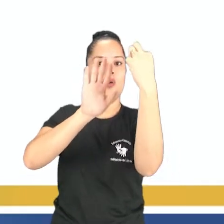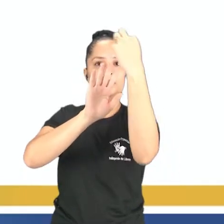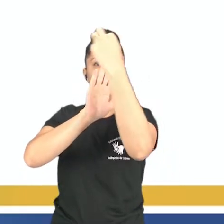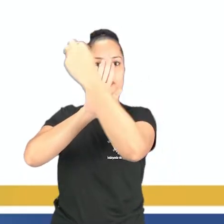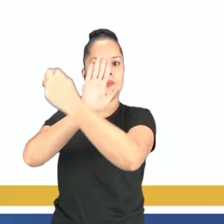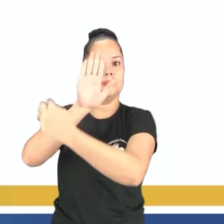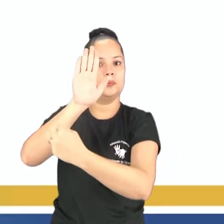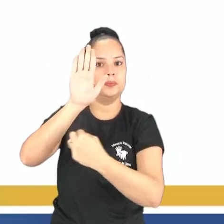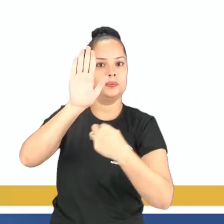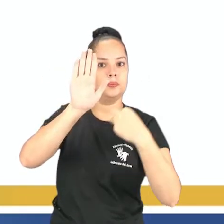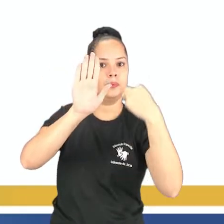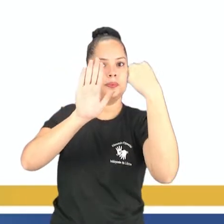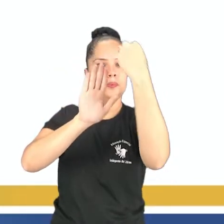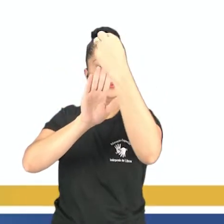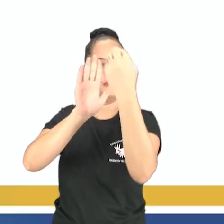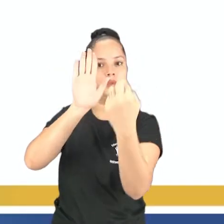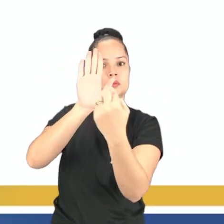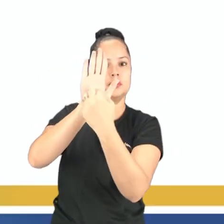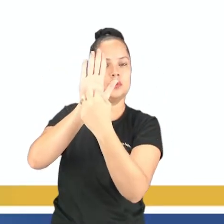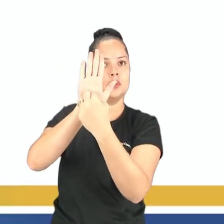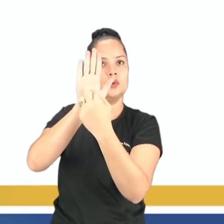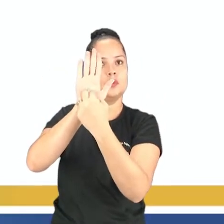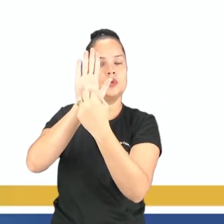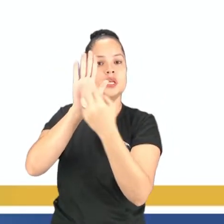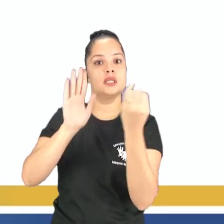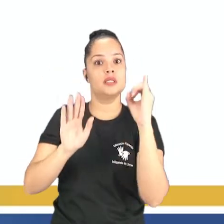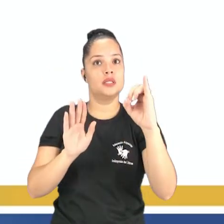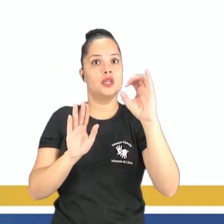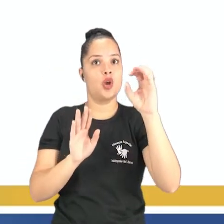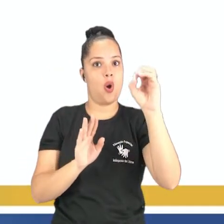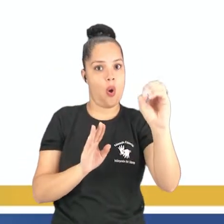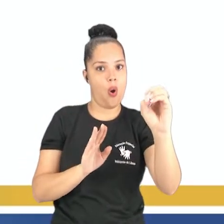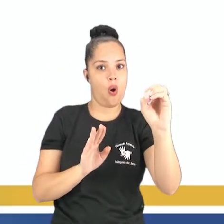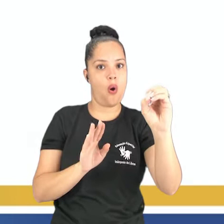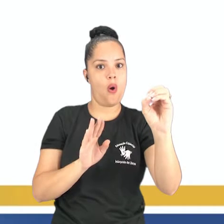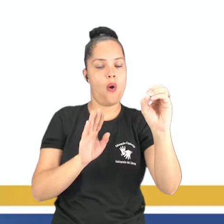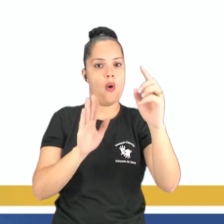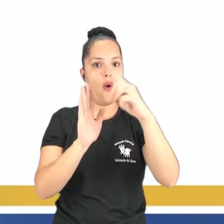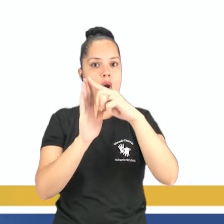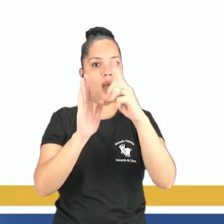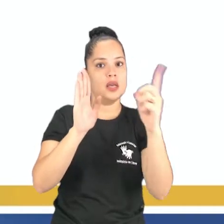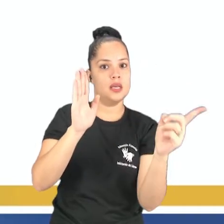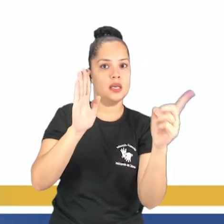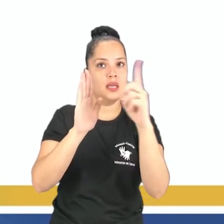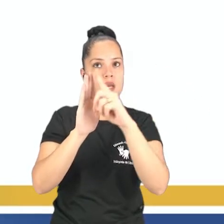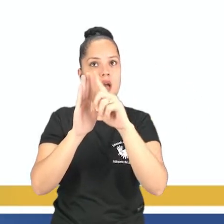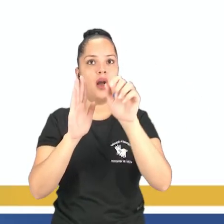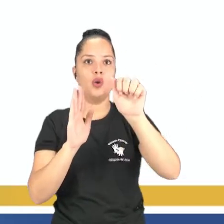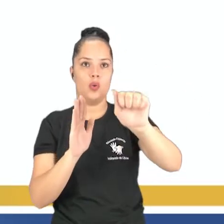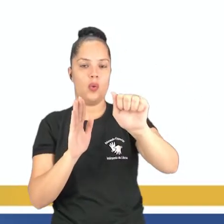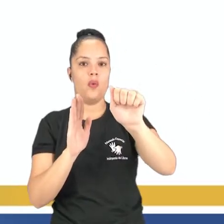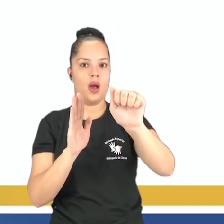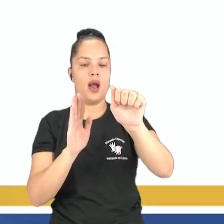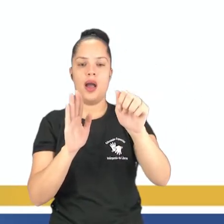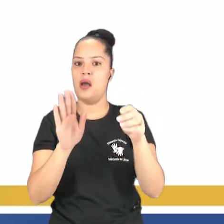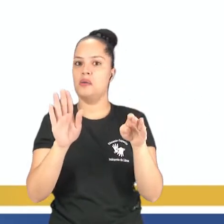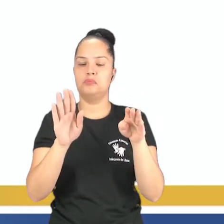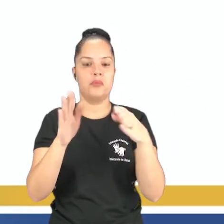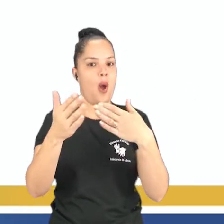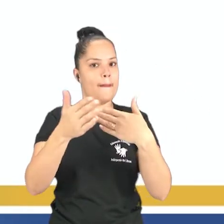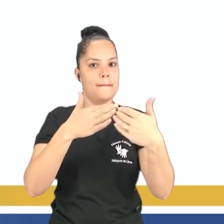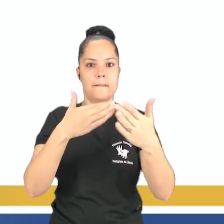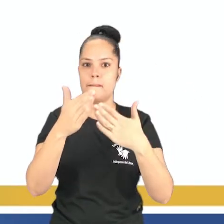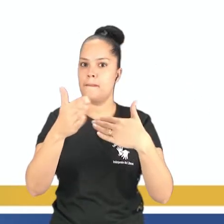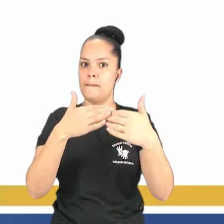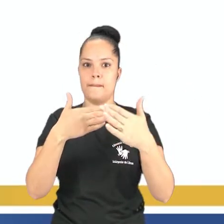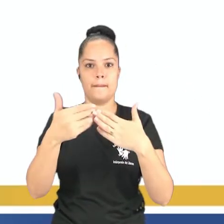se o transformado da figura pela rotação de centro O e ângulo A é a própria figura. Isto é, quando ela pode rodar à volta